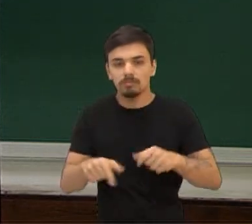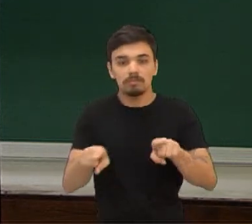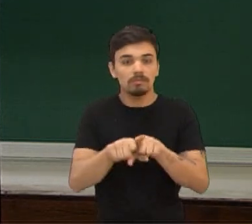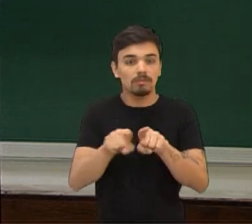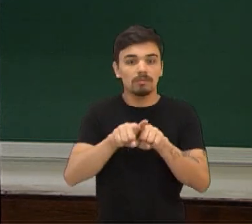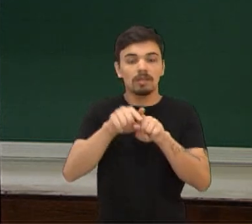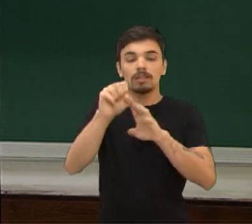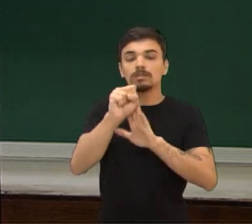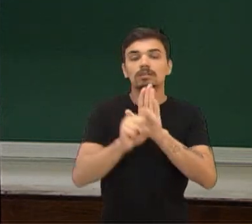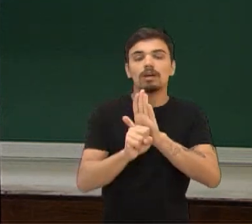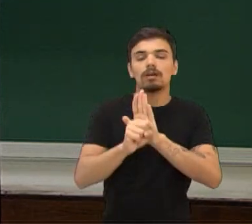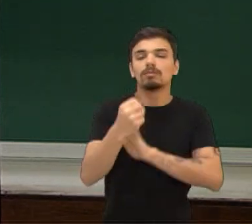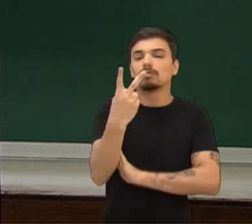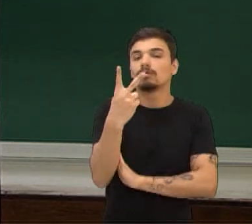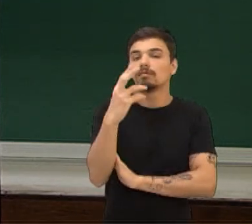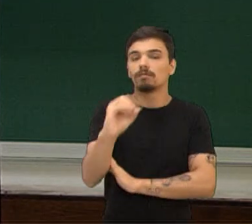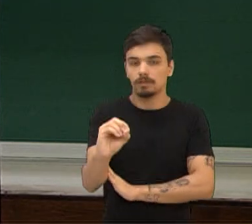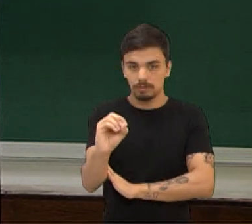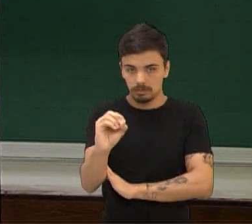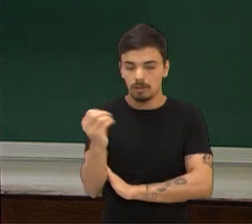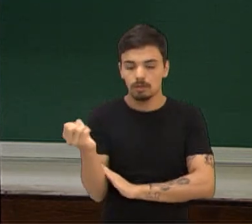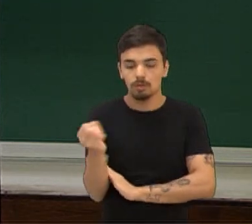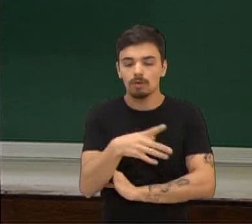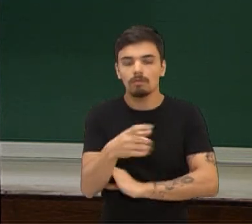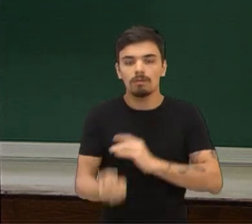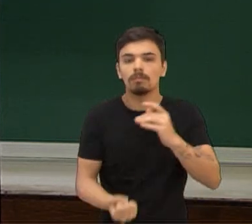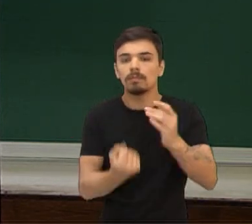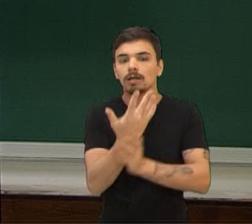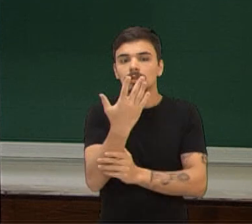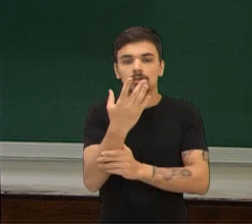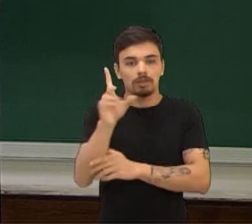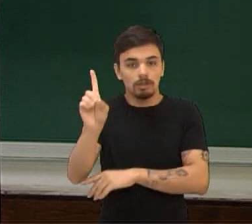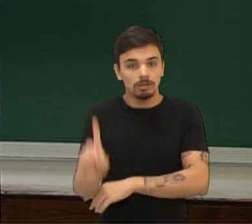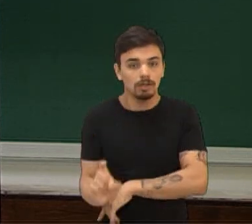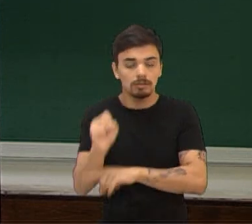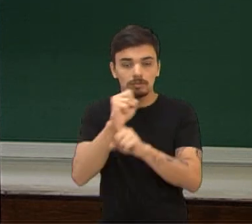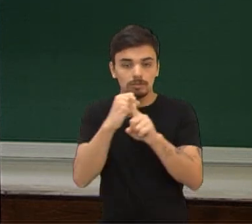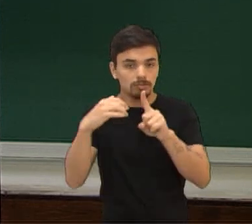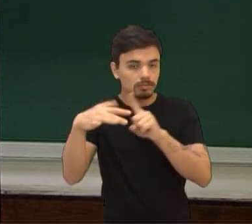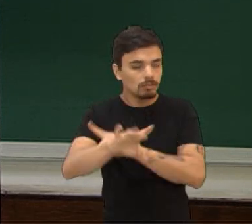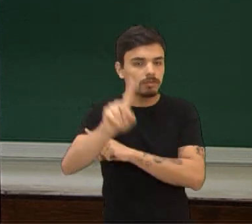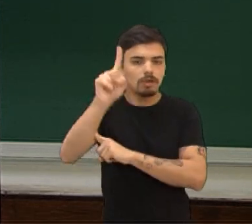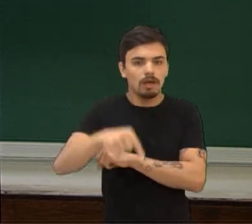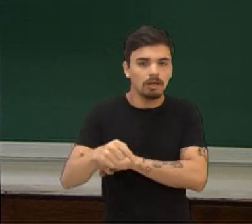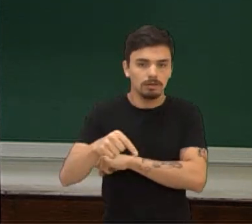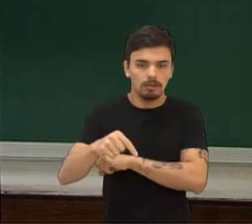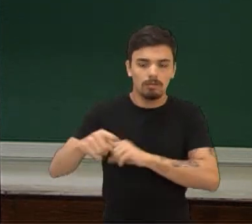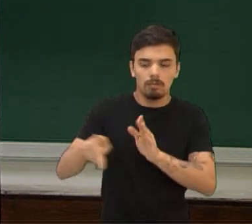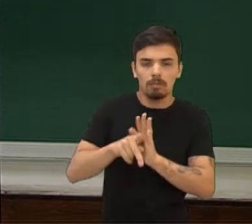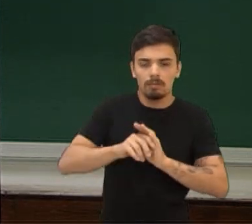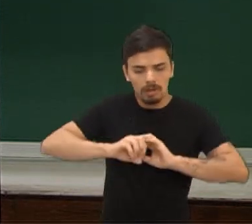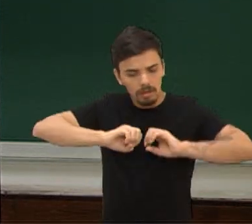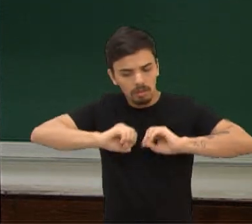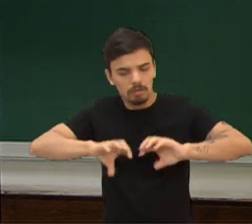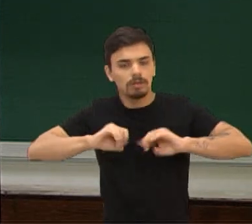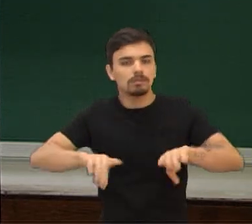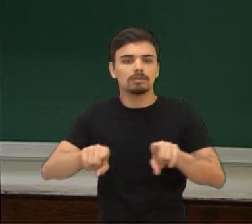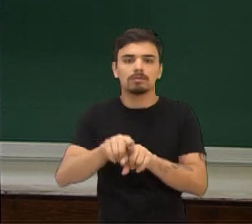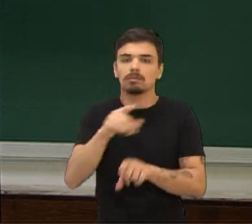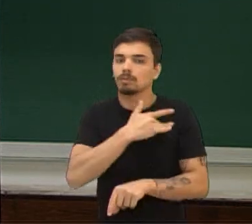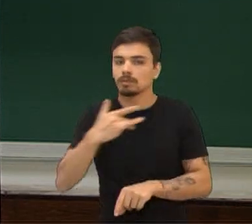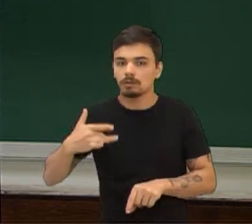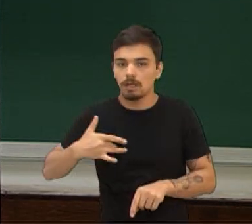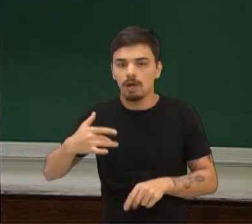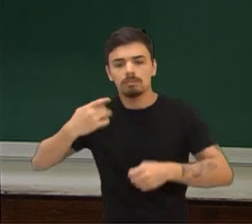século XX, mais recentemente, que aparecem os direitos sociais, que são os nossos direitos à educação, à saúde, ao transporte,